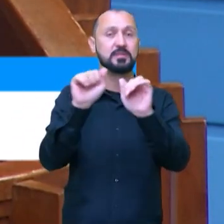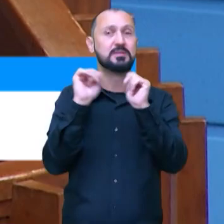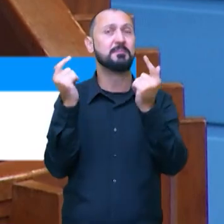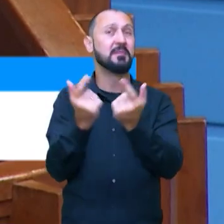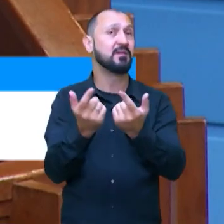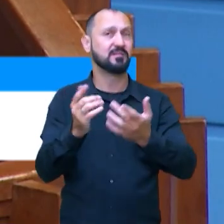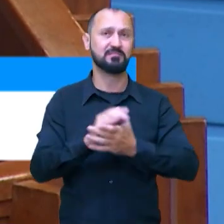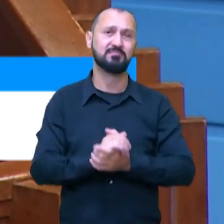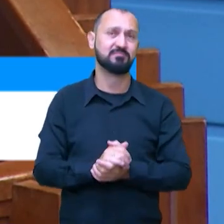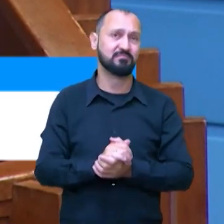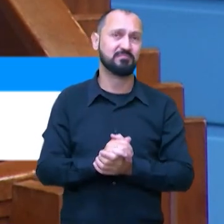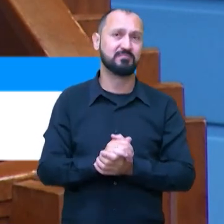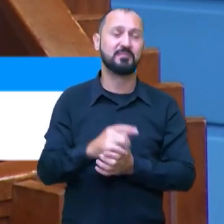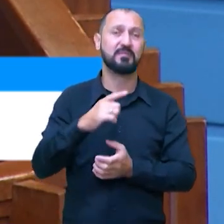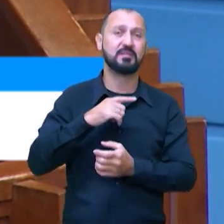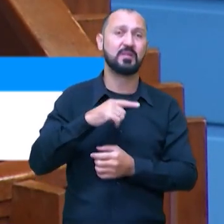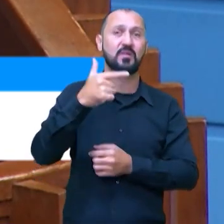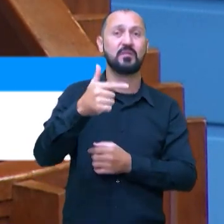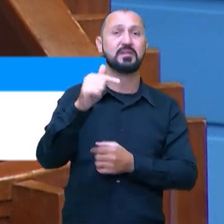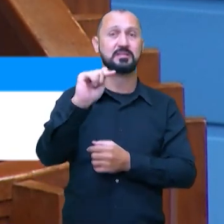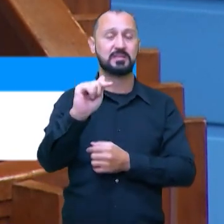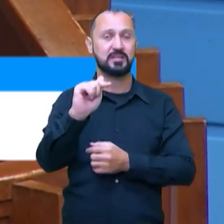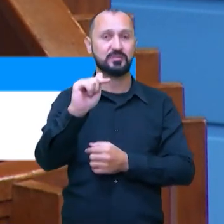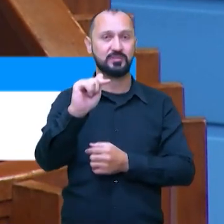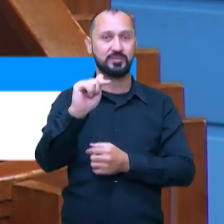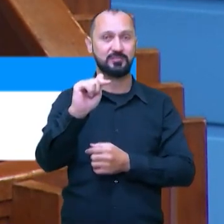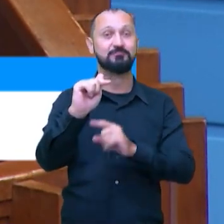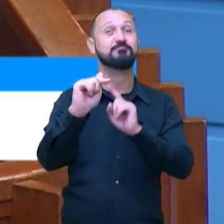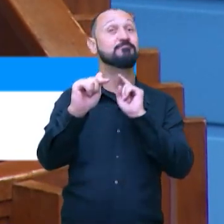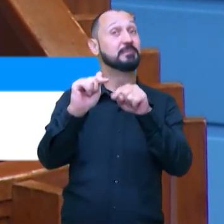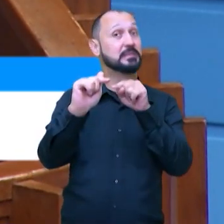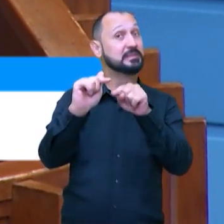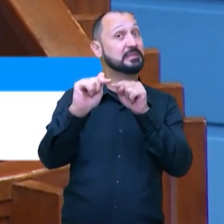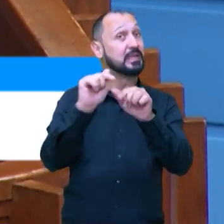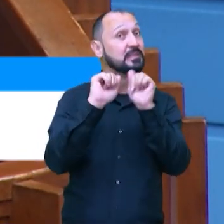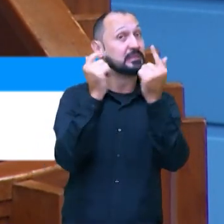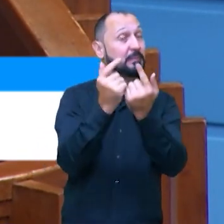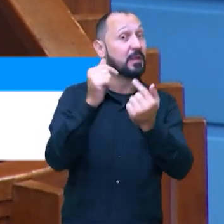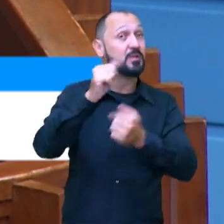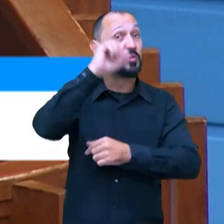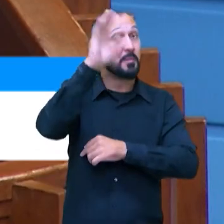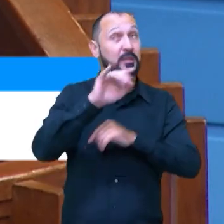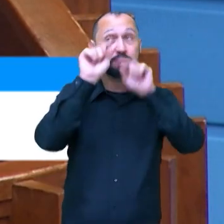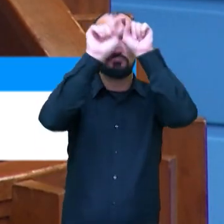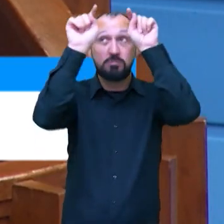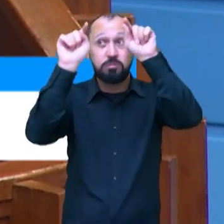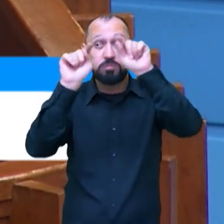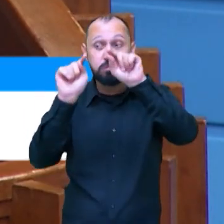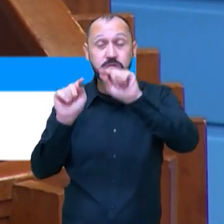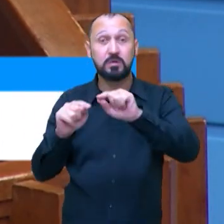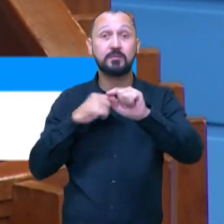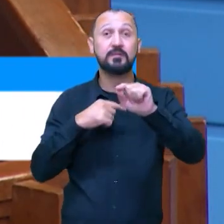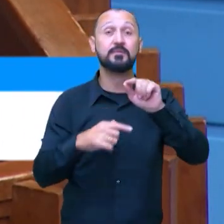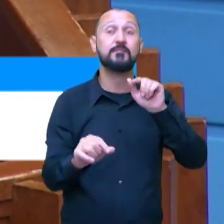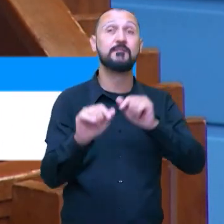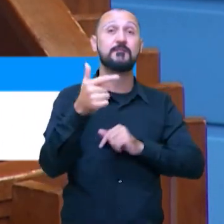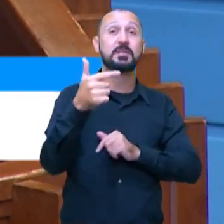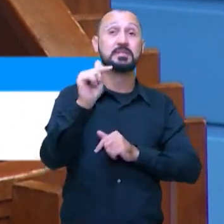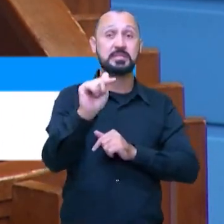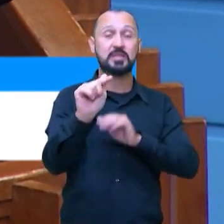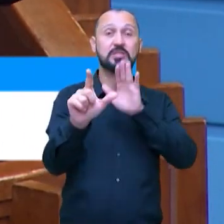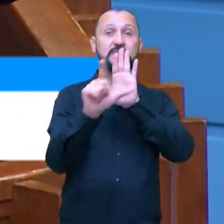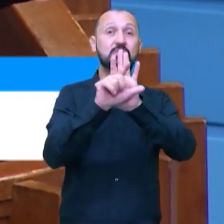assembleias legislativas. Nós temos 27 unidades da federação, nós temos 27